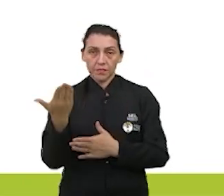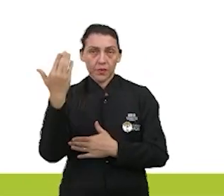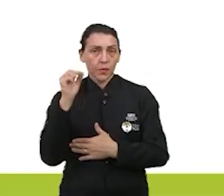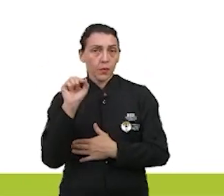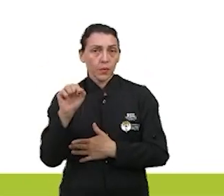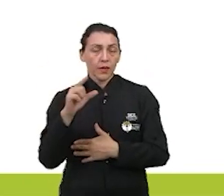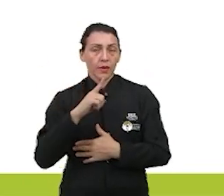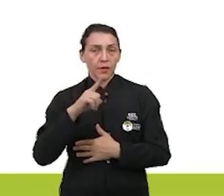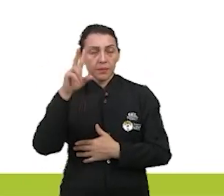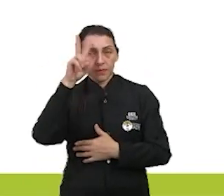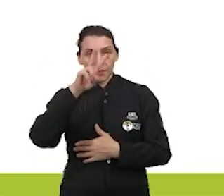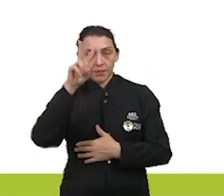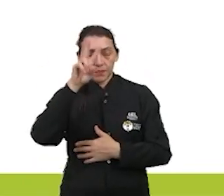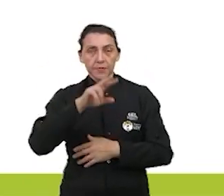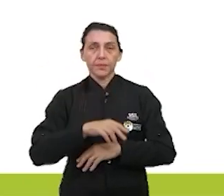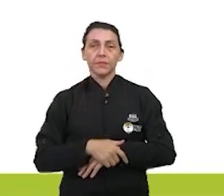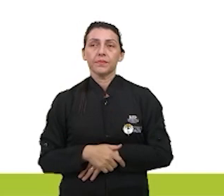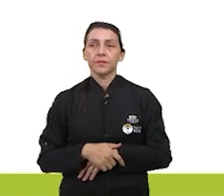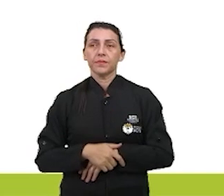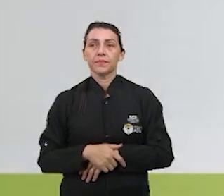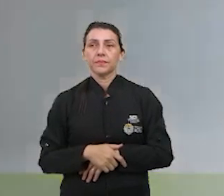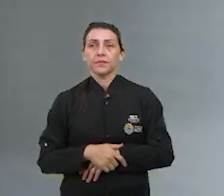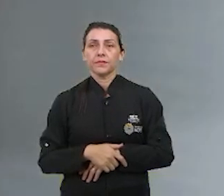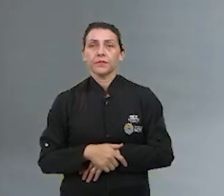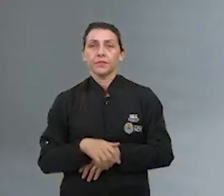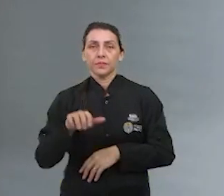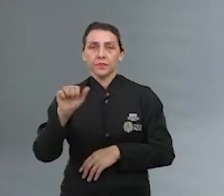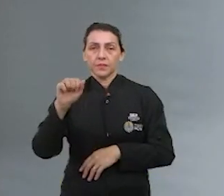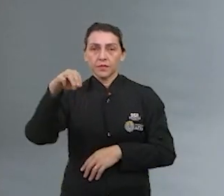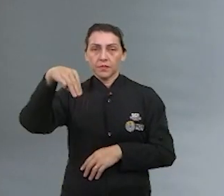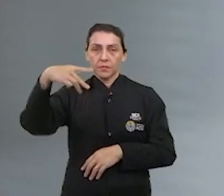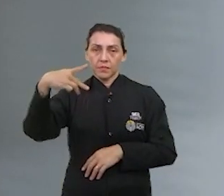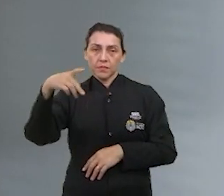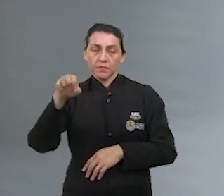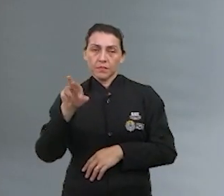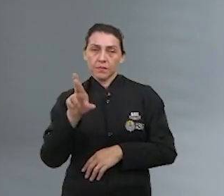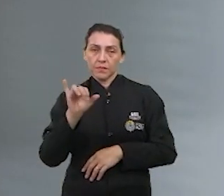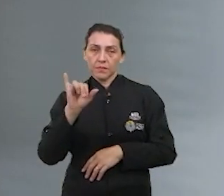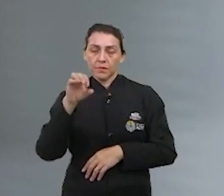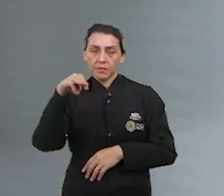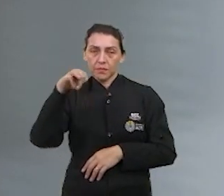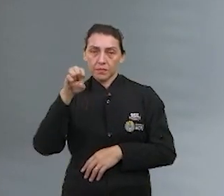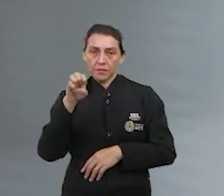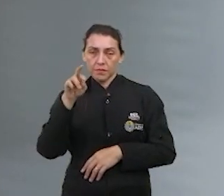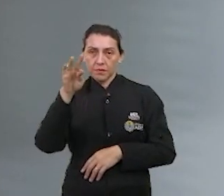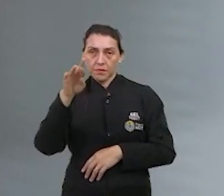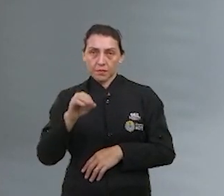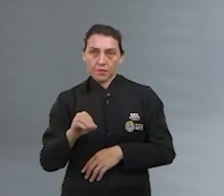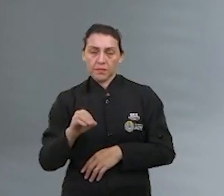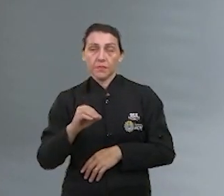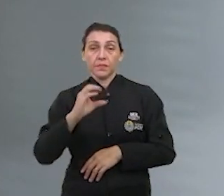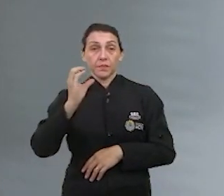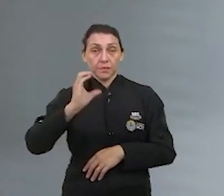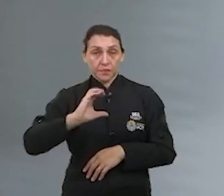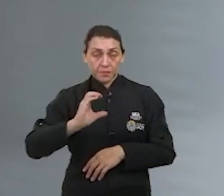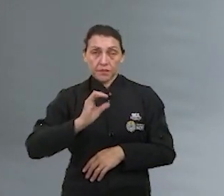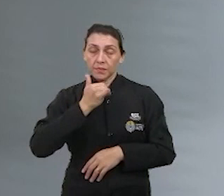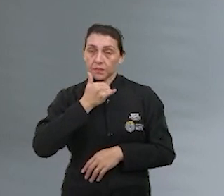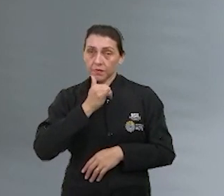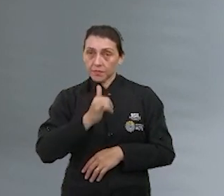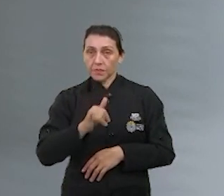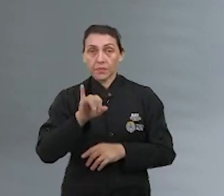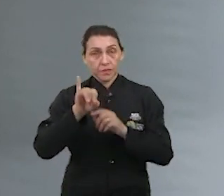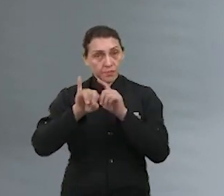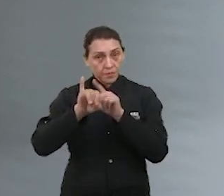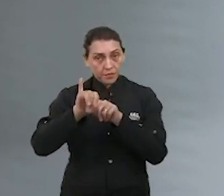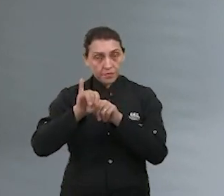que lembrar? O amperímetro, que ele mede corrente elétrica, o meu